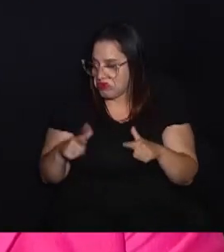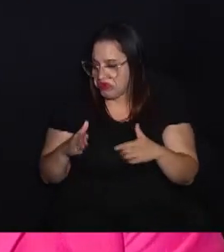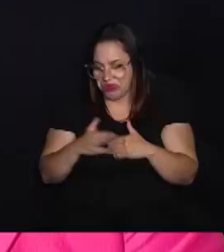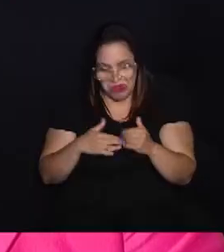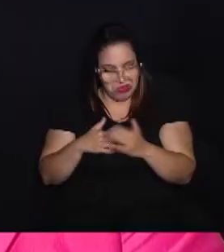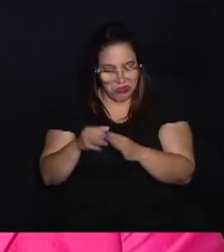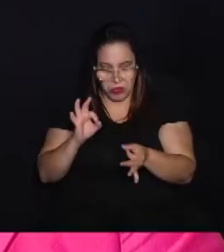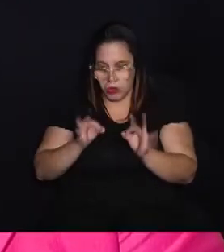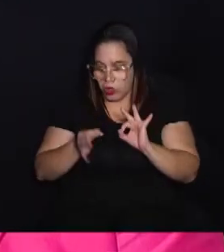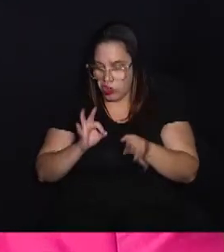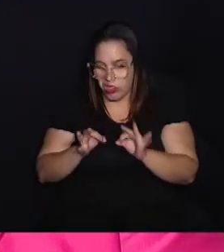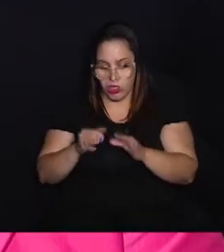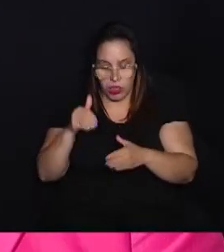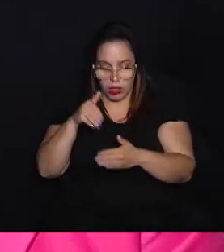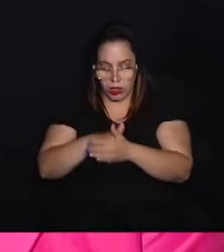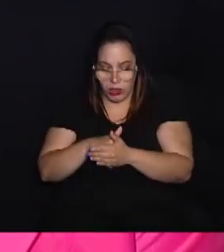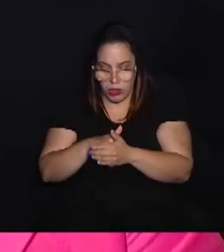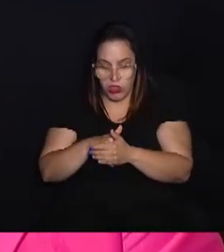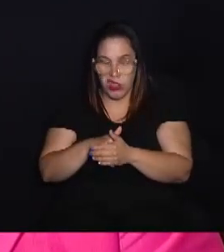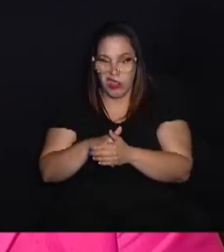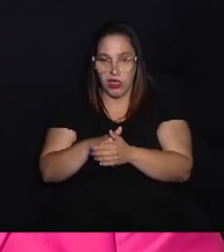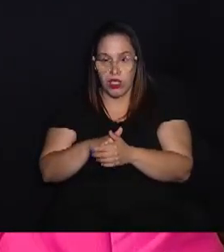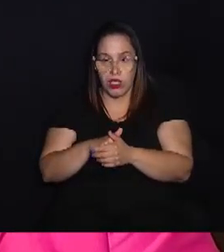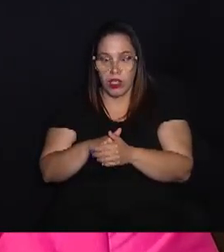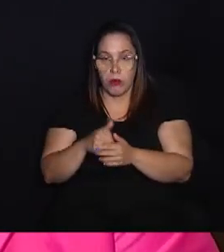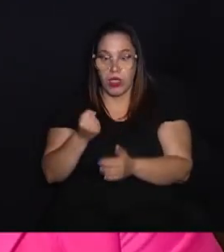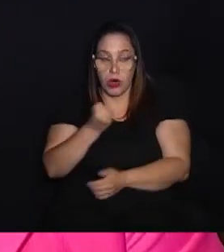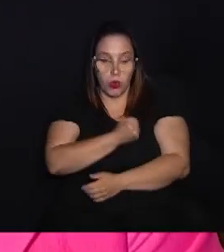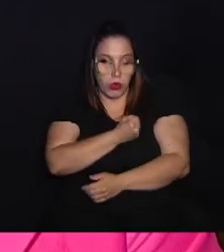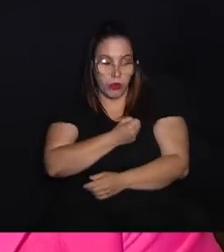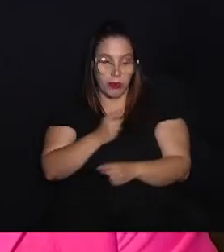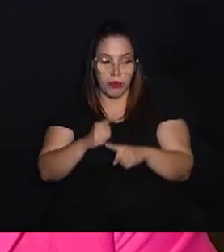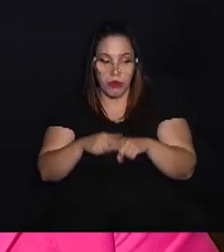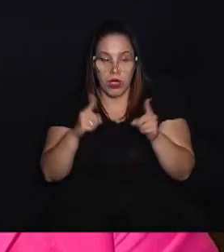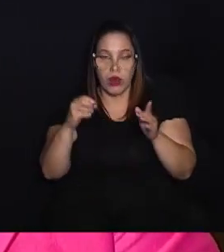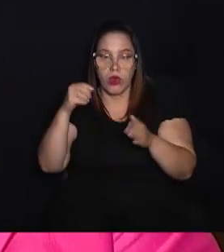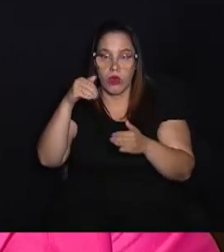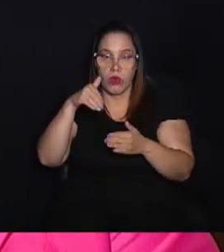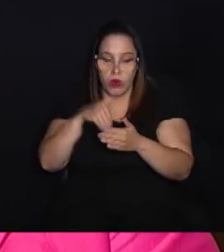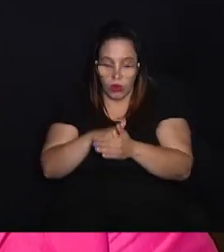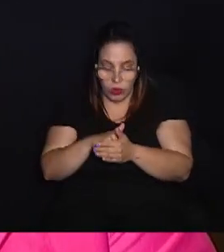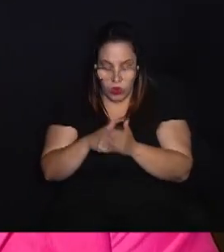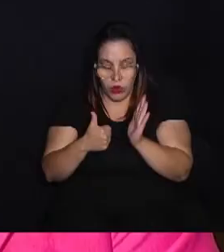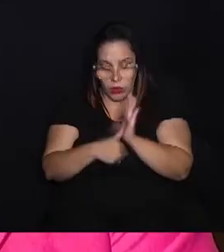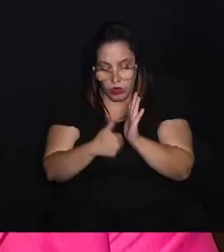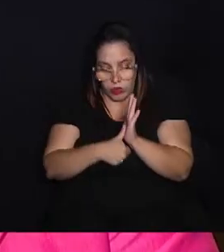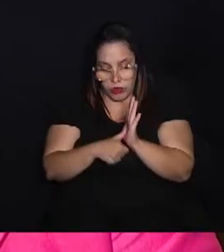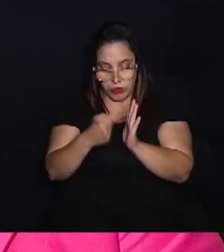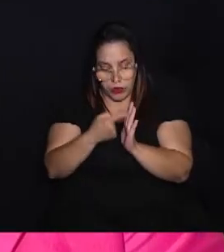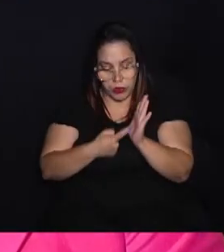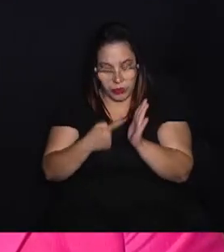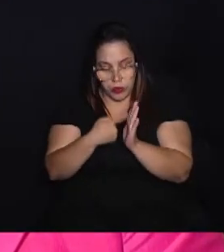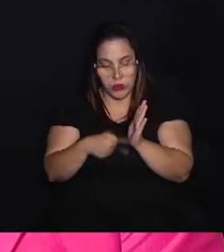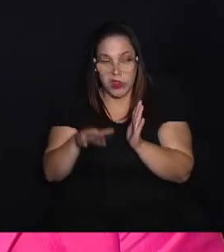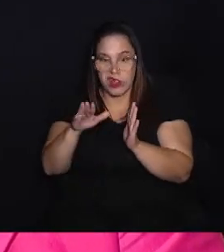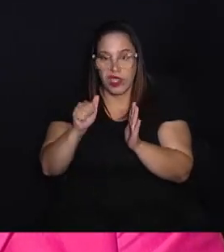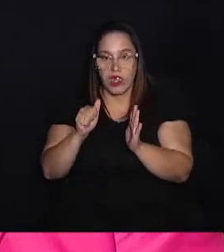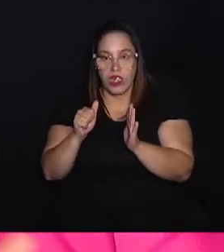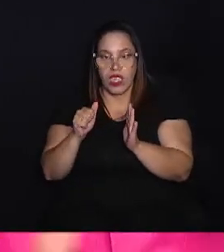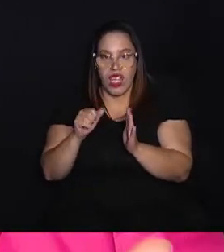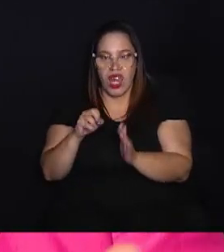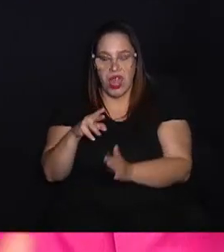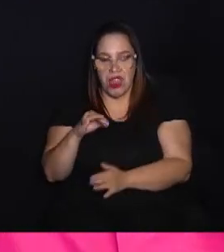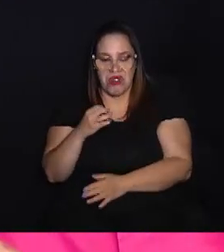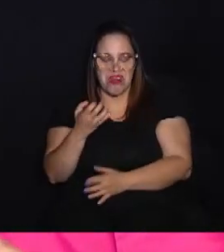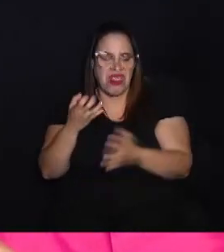a justiça eleitoral. Eles só vão servir para estatística. Mas o voto nulo, ele é aquele voto que a gente chama o rebelde, né?